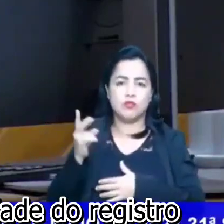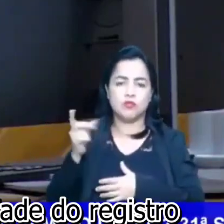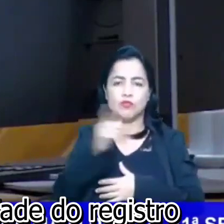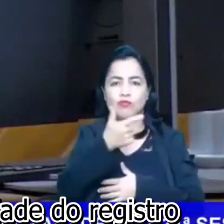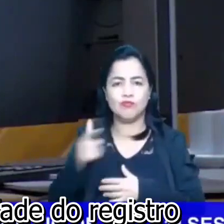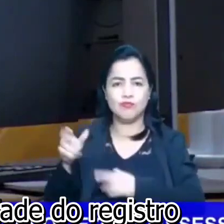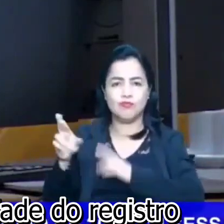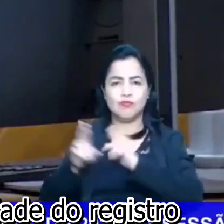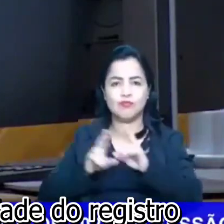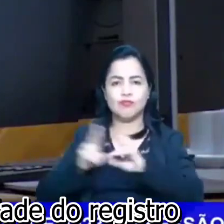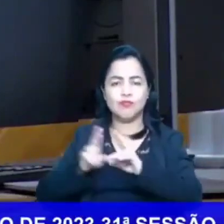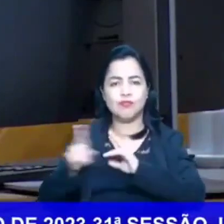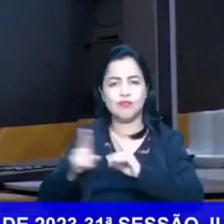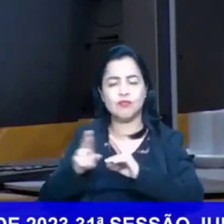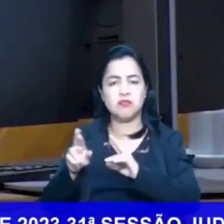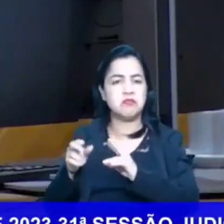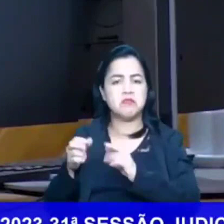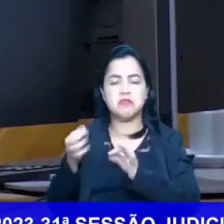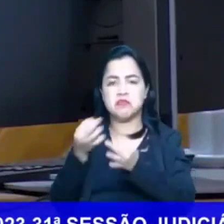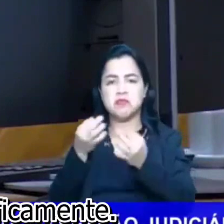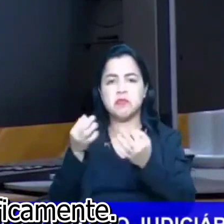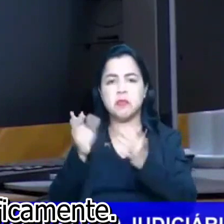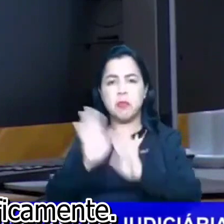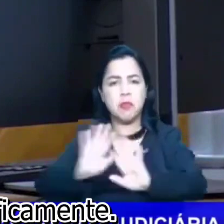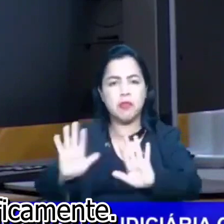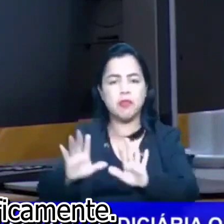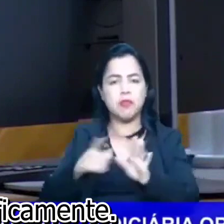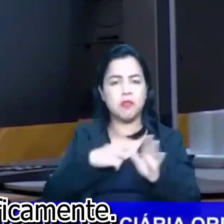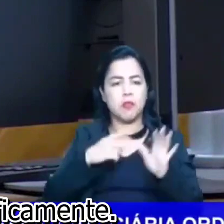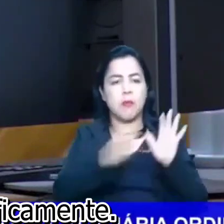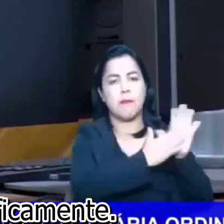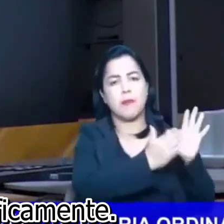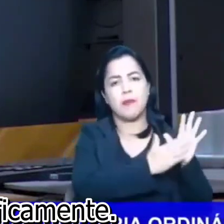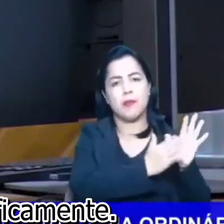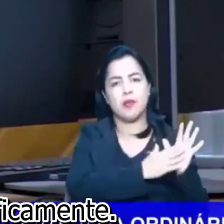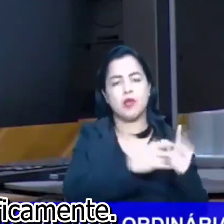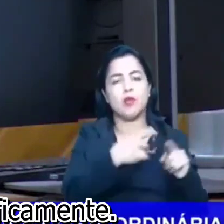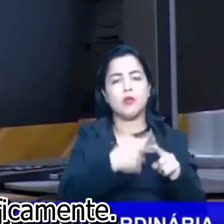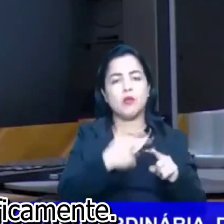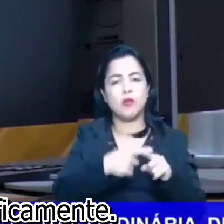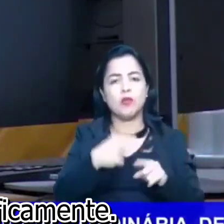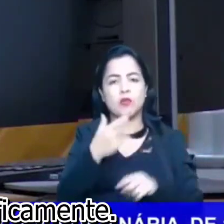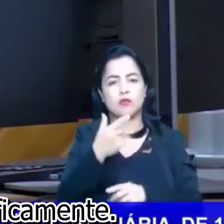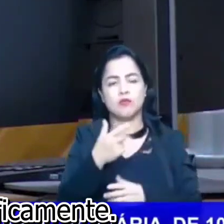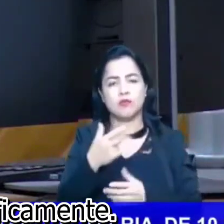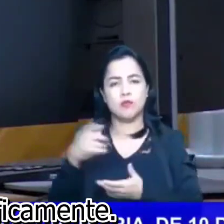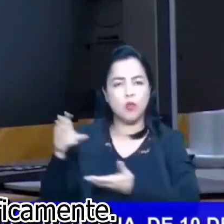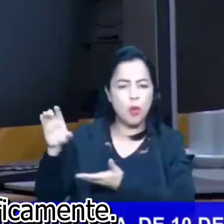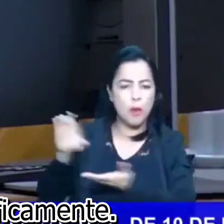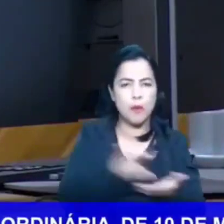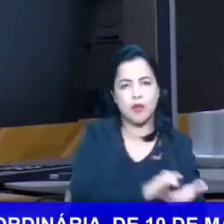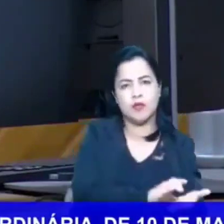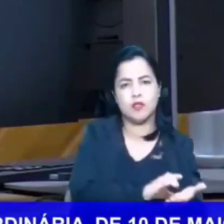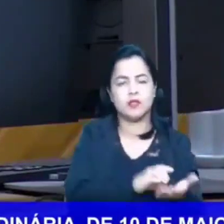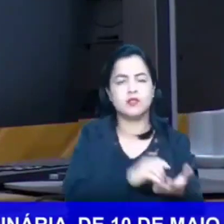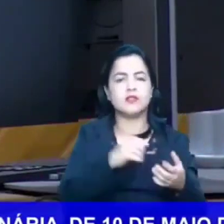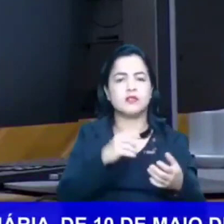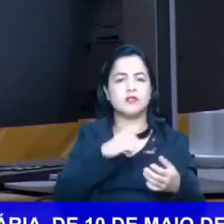necessidade do registro quando não há desembolso de despesa